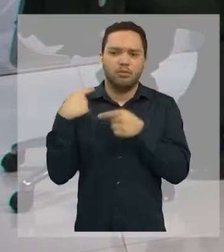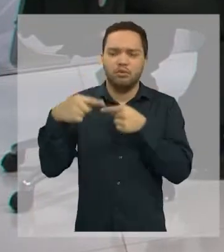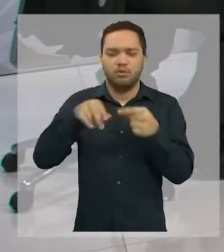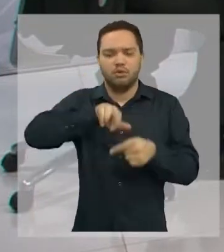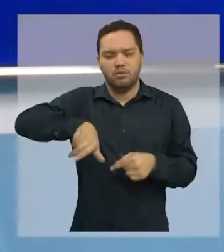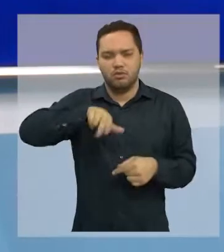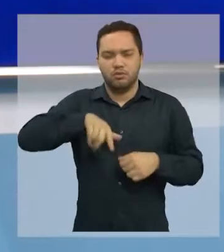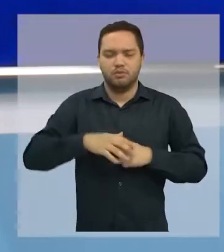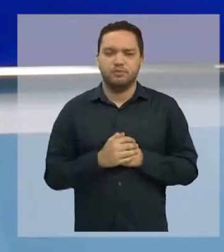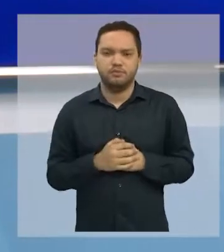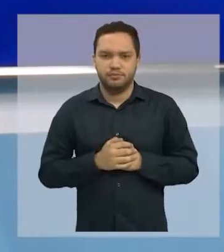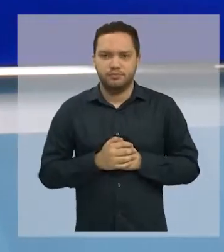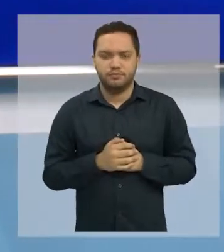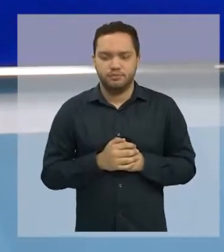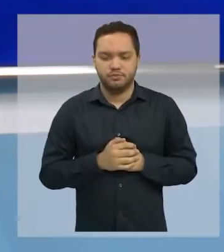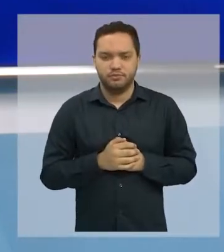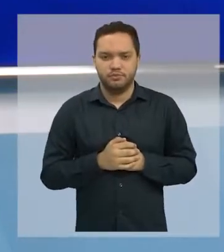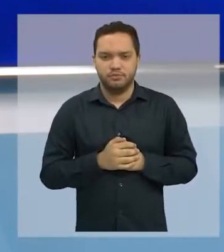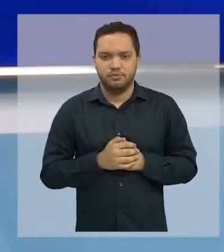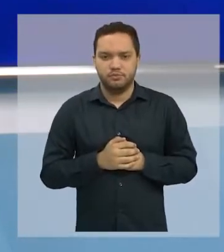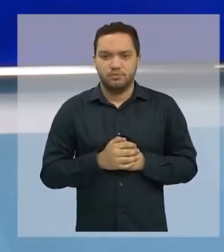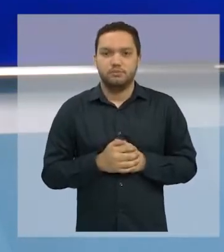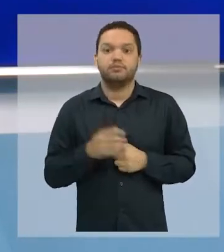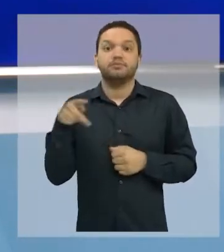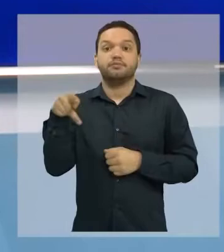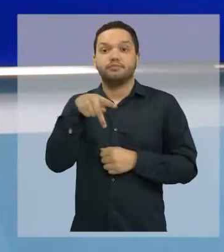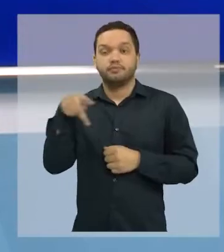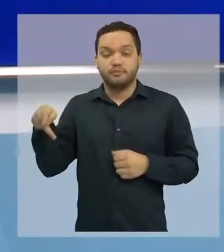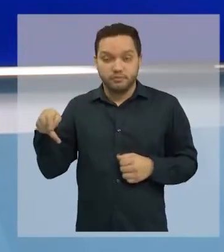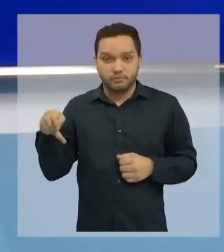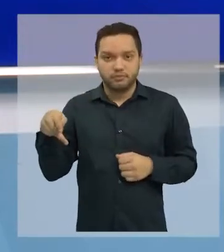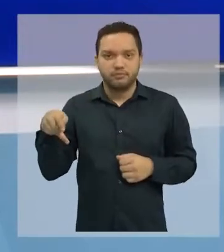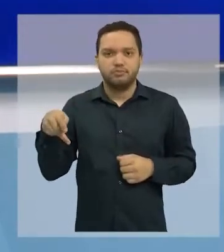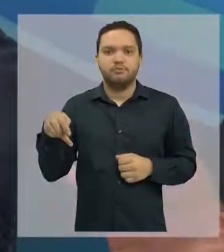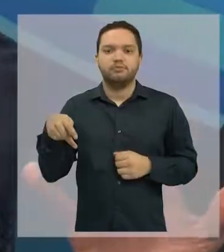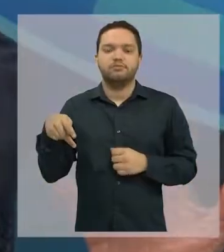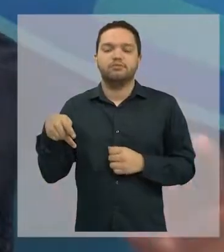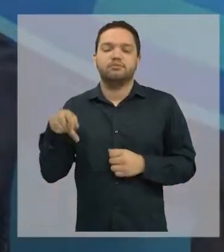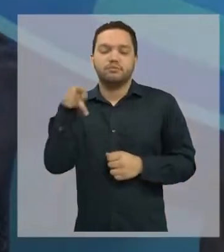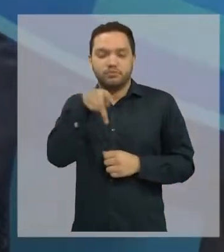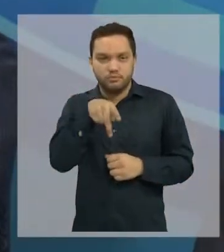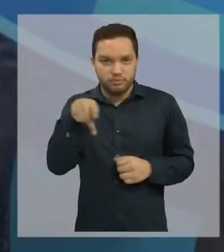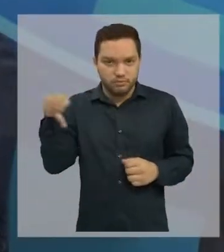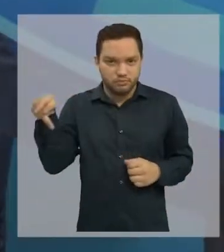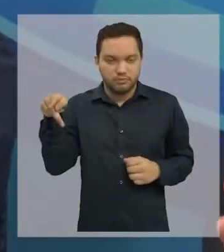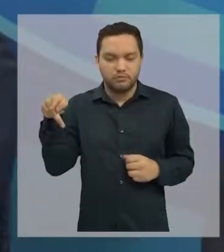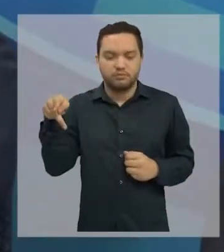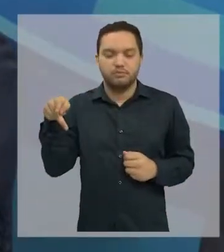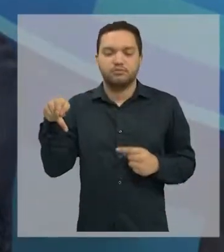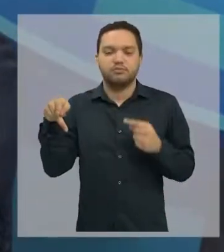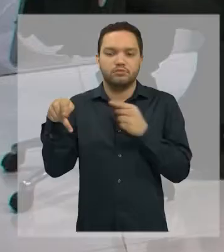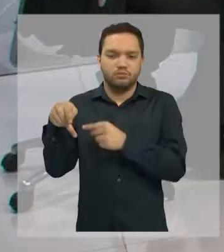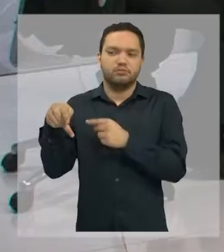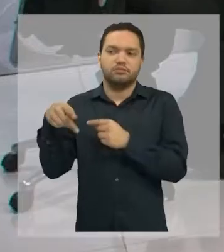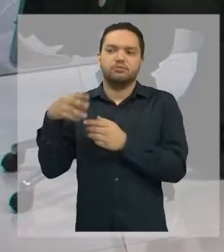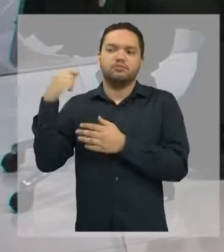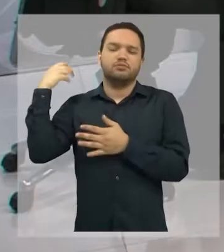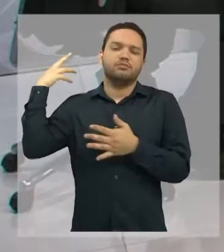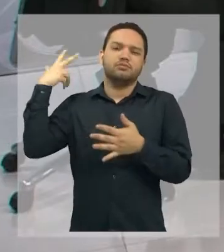política. Né? Trazendo para o eixo da renovação. E na presidência da República, mais ainda. Mais ainda. Na presidência, sim. Isso é